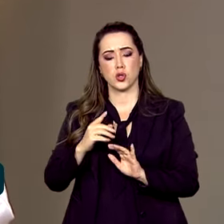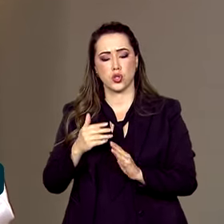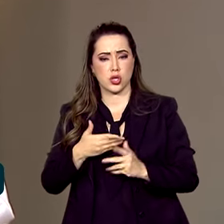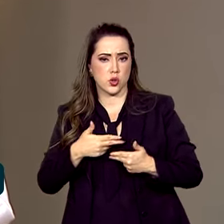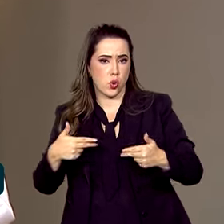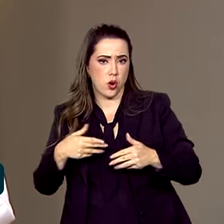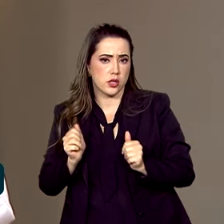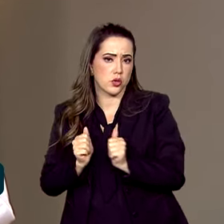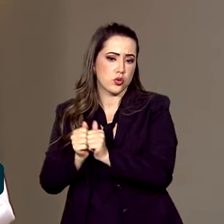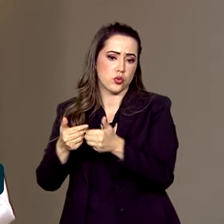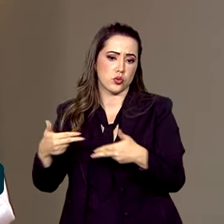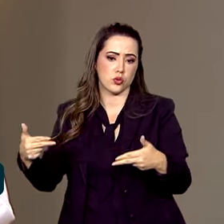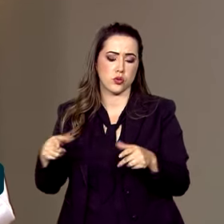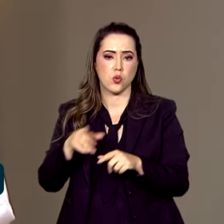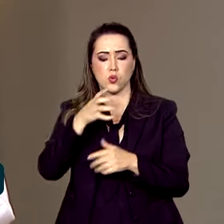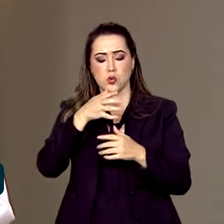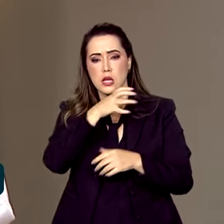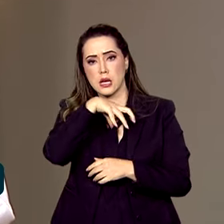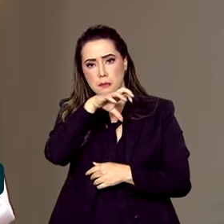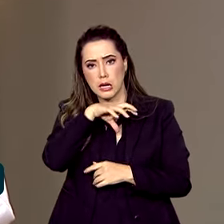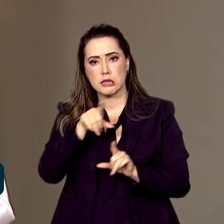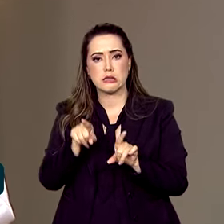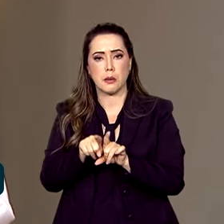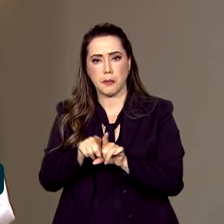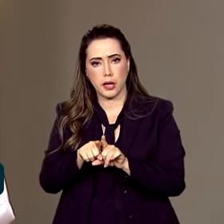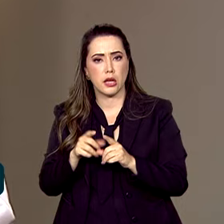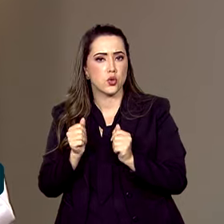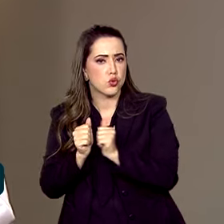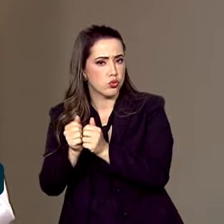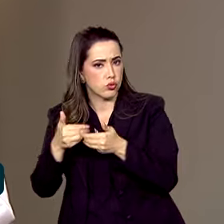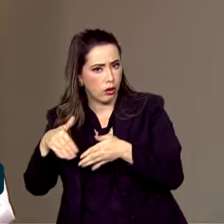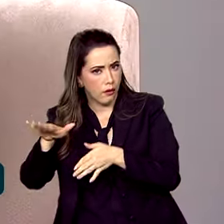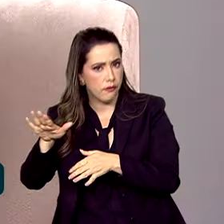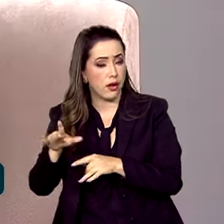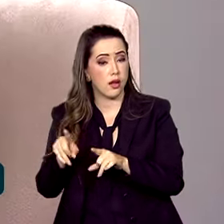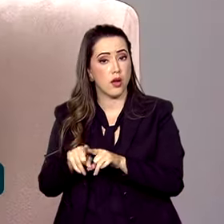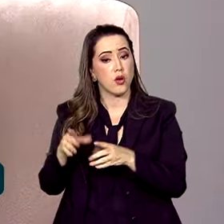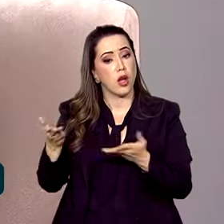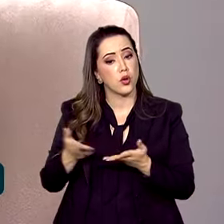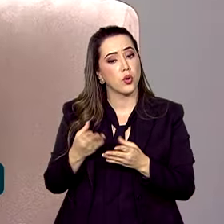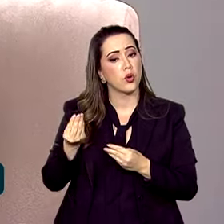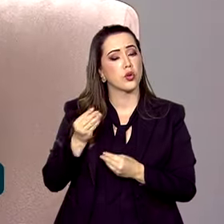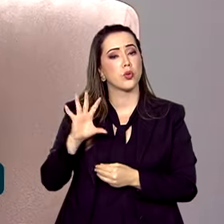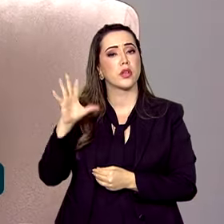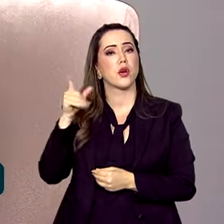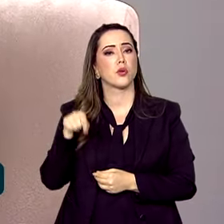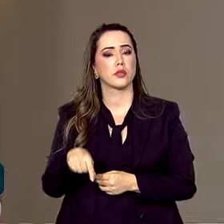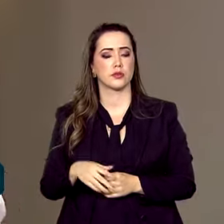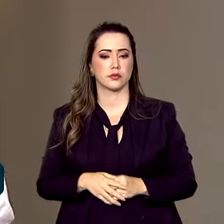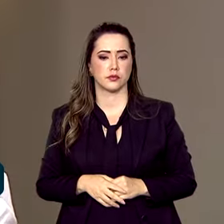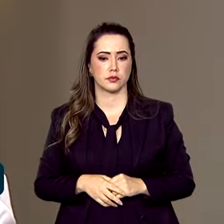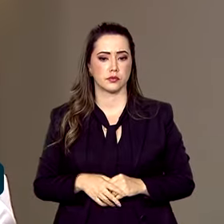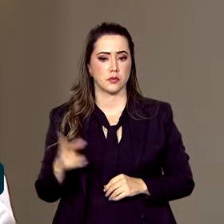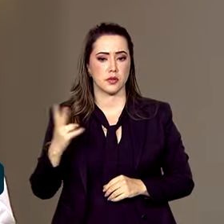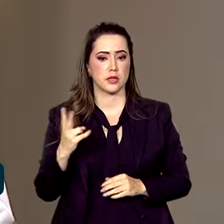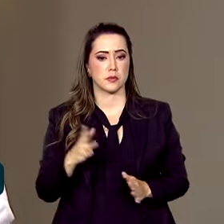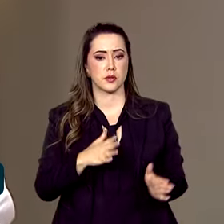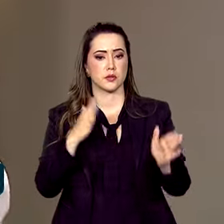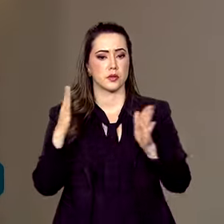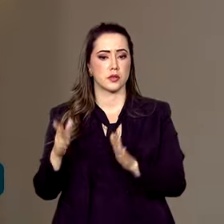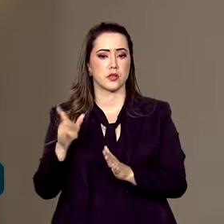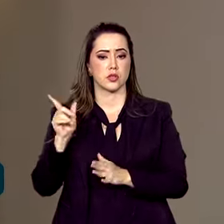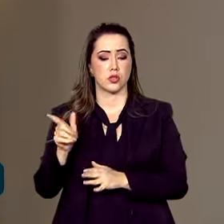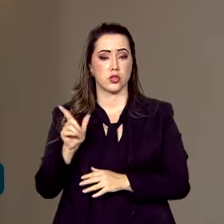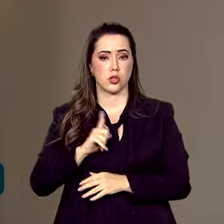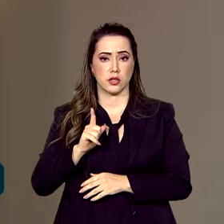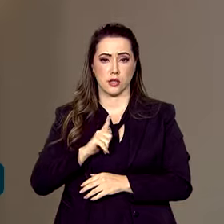bens, seus animais, o que que deve ser feito a partir de agora, então, na segunda fase? Olha, nessa segunda fase, nós já